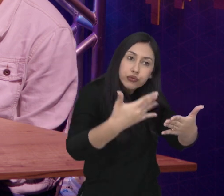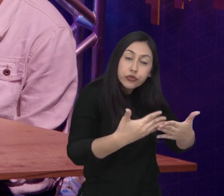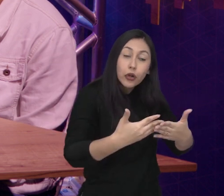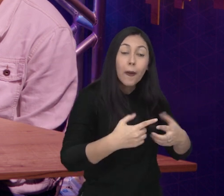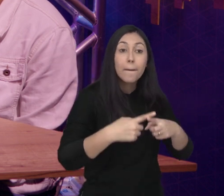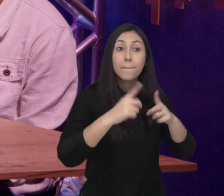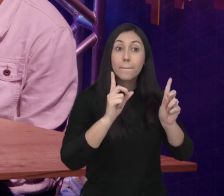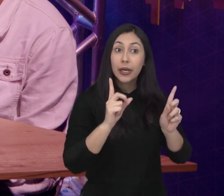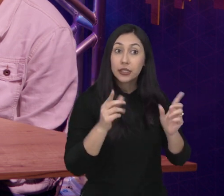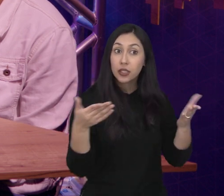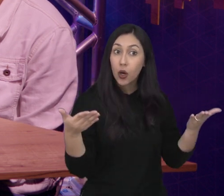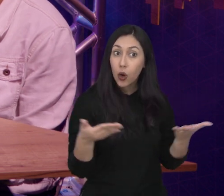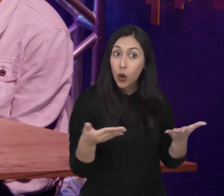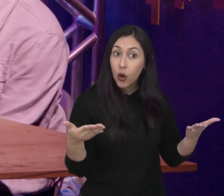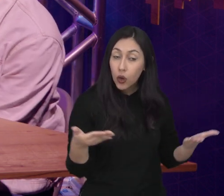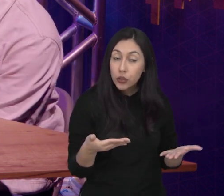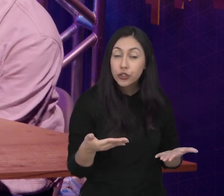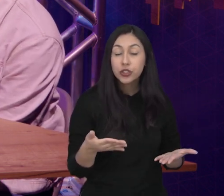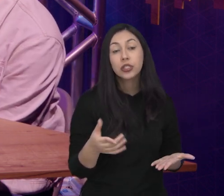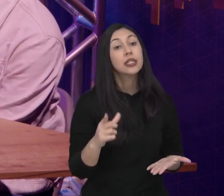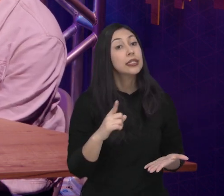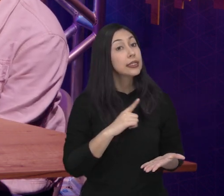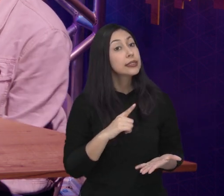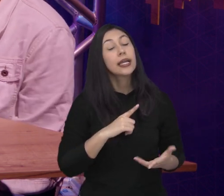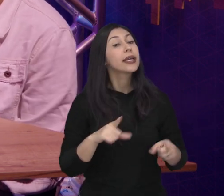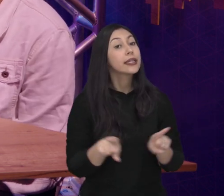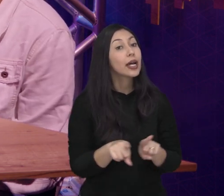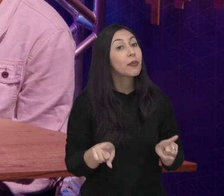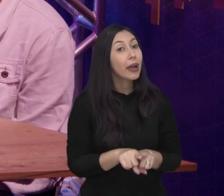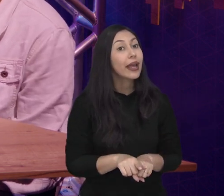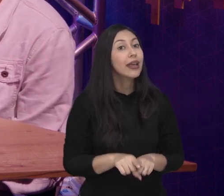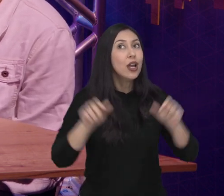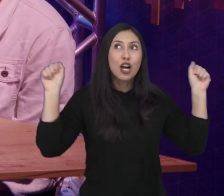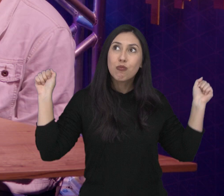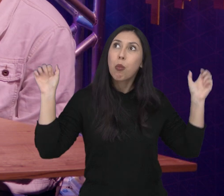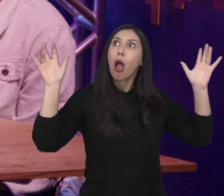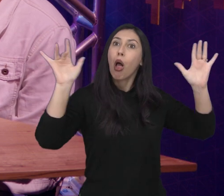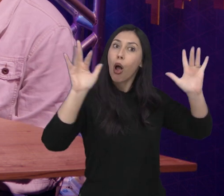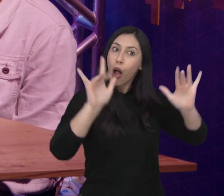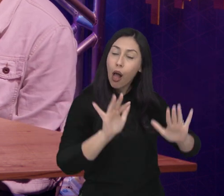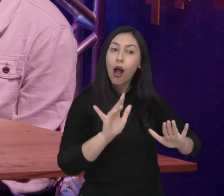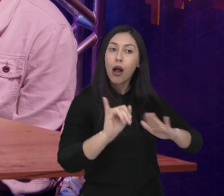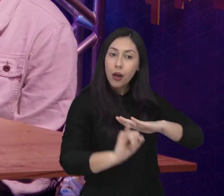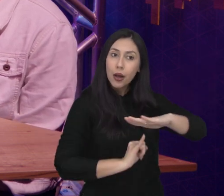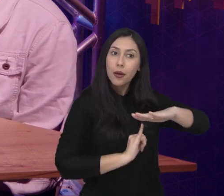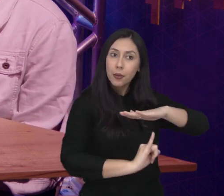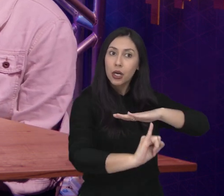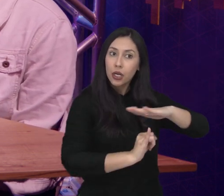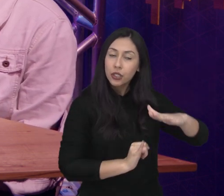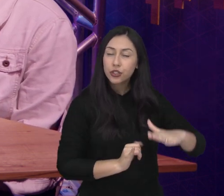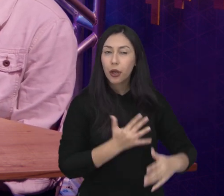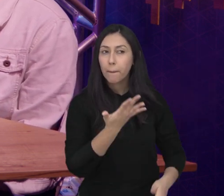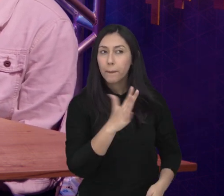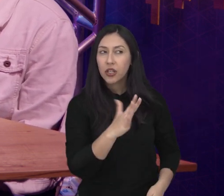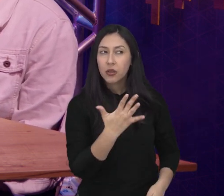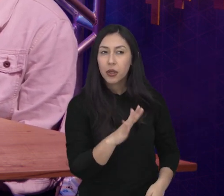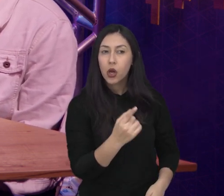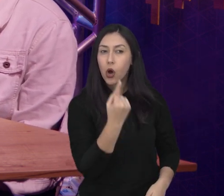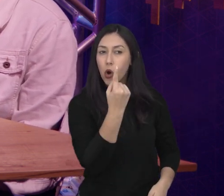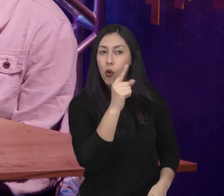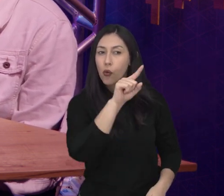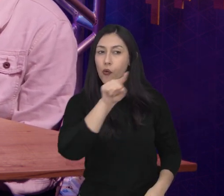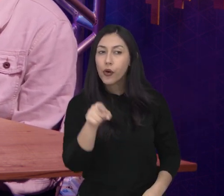no Brasil, mas atualmente, então, a gente tem ainda muitas pessoas vindo para cá. A gente falou esse dado de mais ou menos